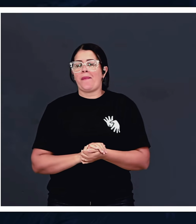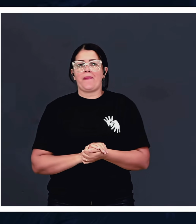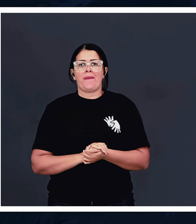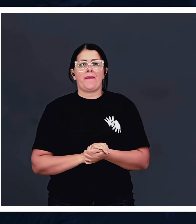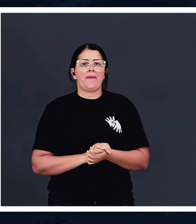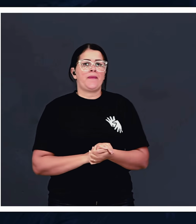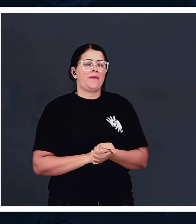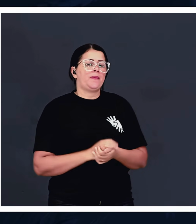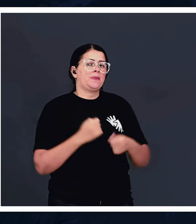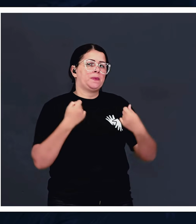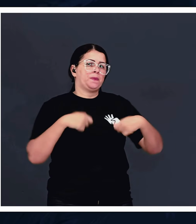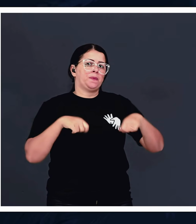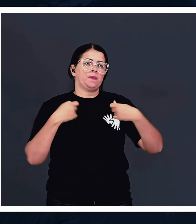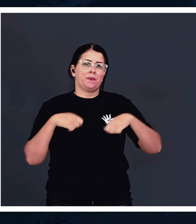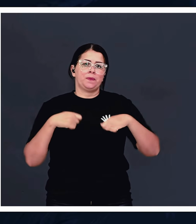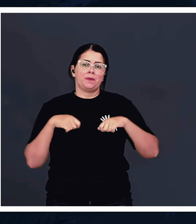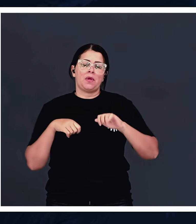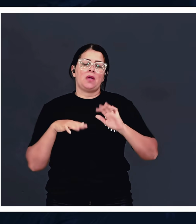sejamos